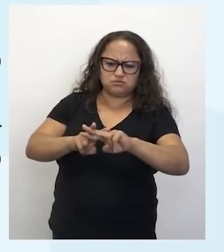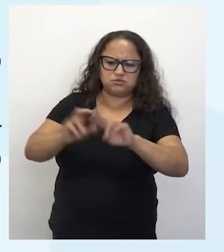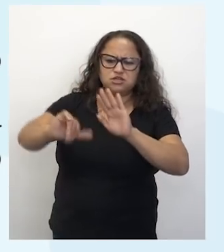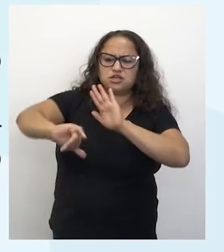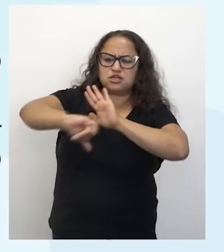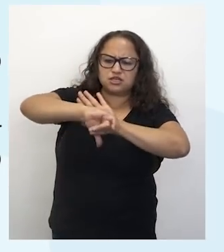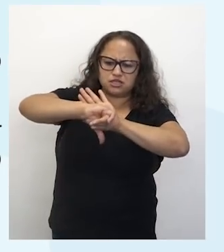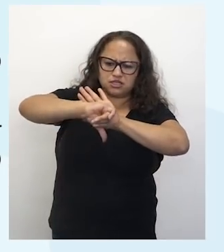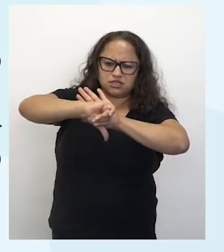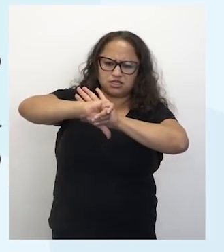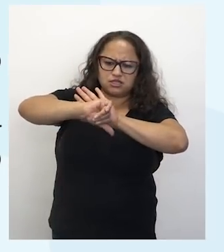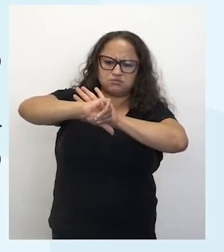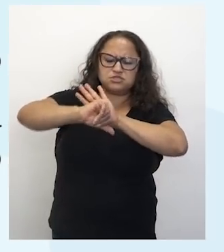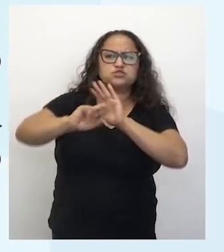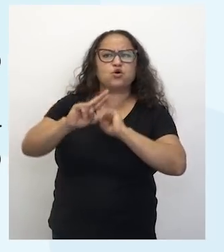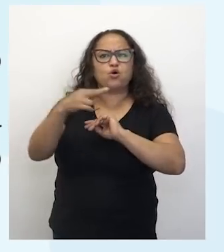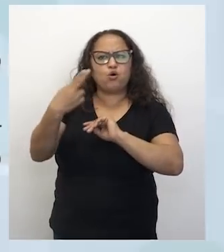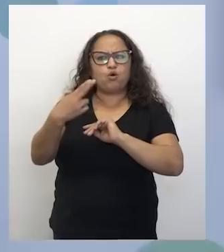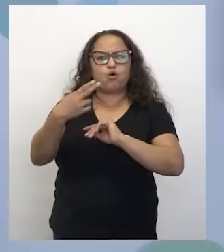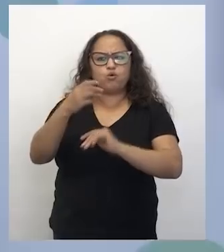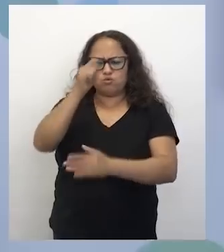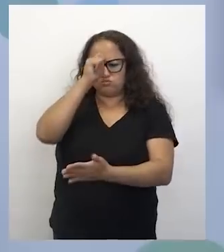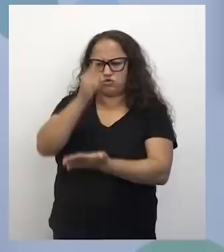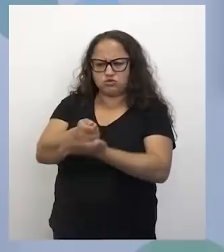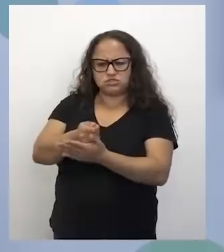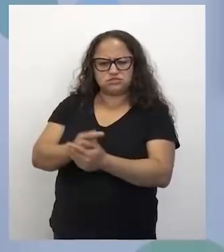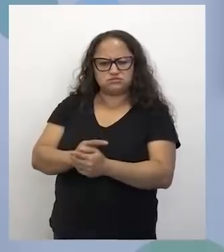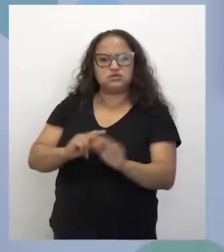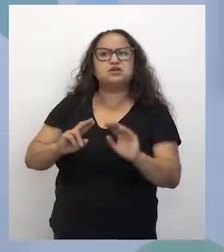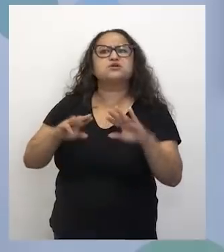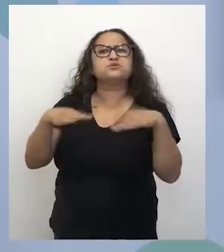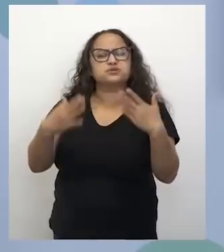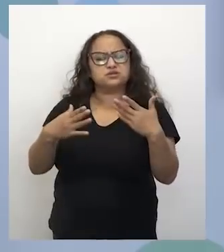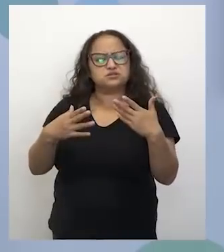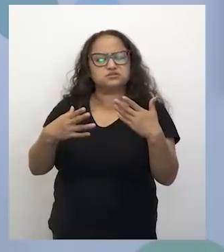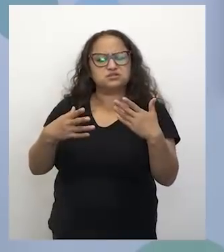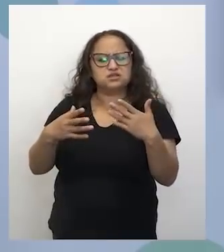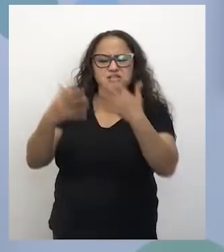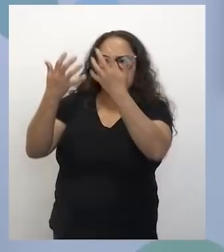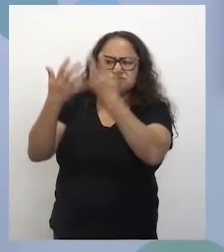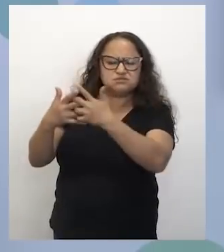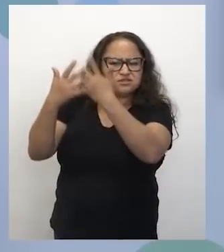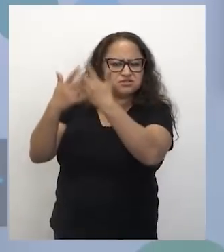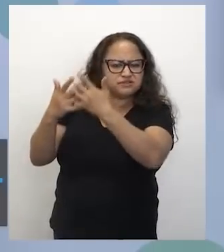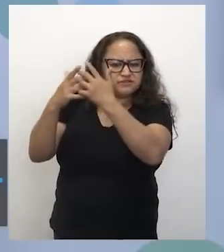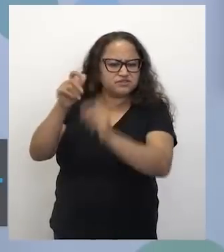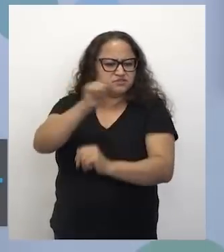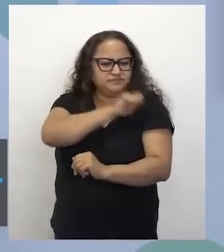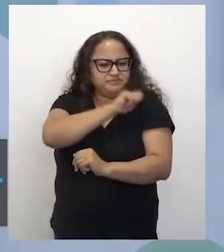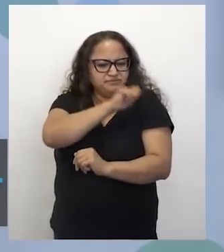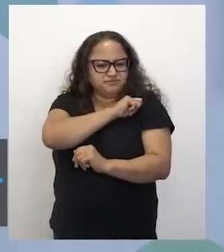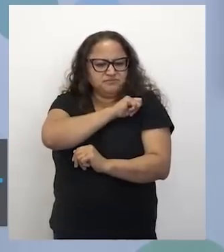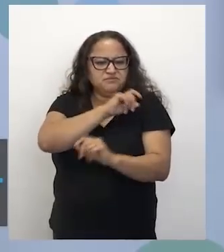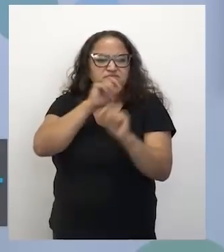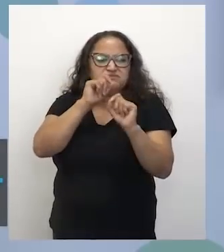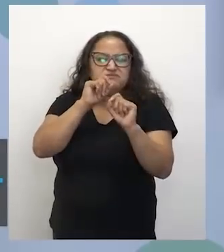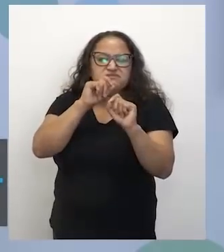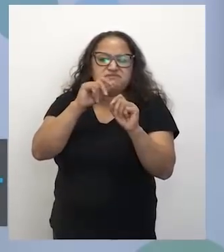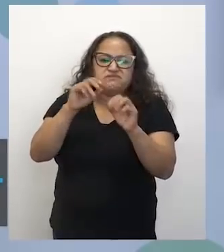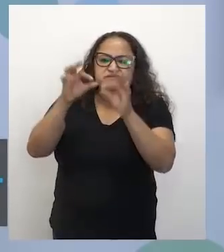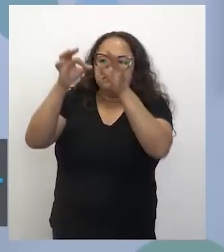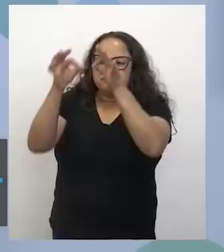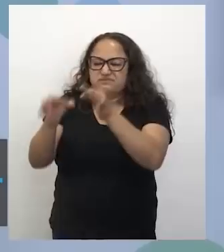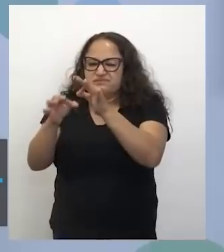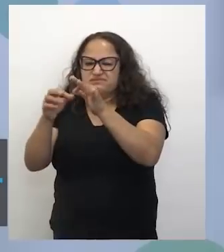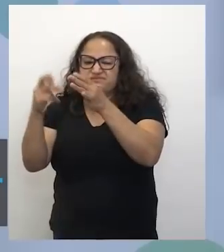cumprindo ordens? Então, é para o nosso aluno refletir, né? Não tem resposta certa ou errada, vocês já perceberam que PV é um